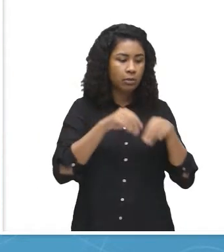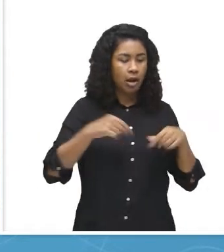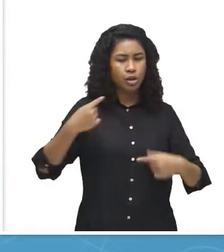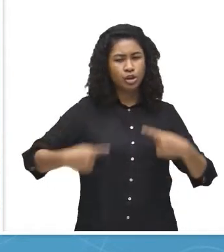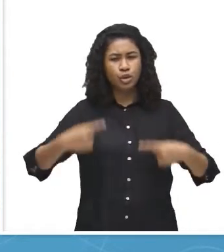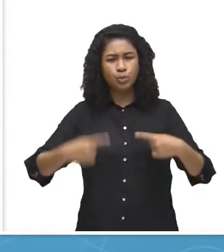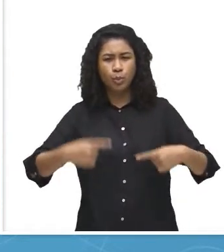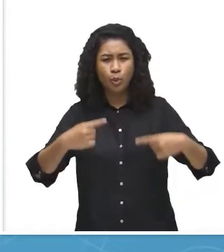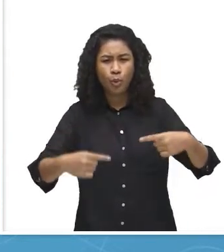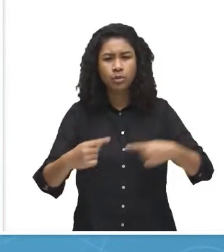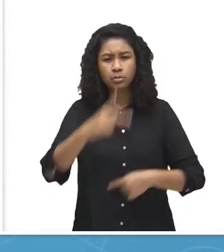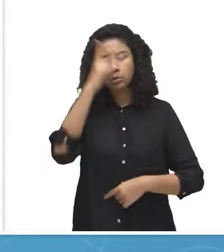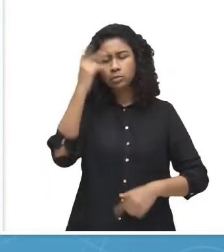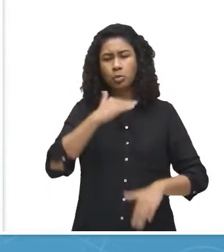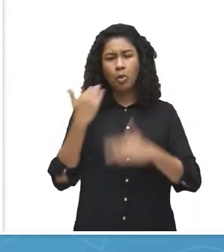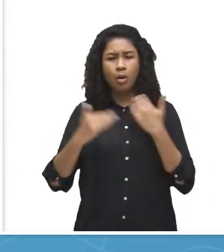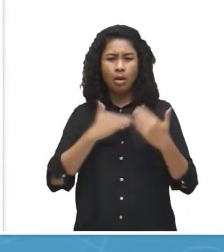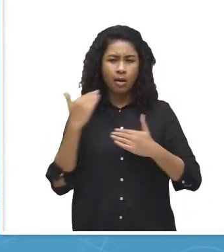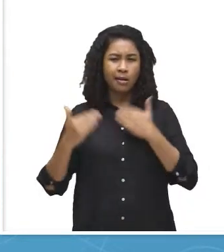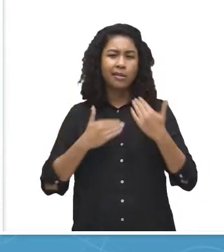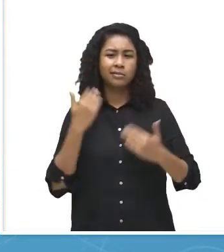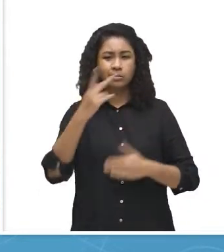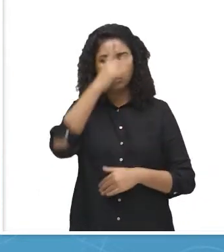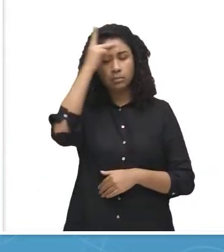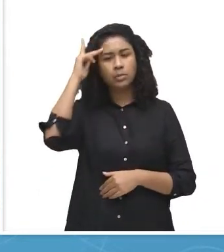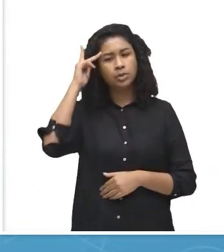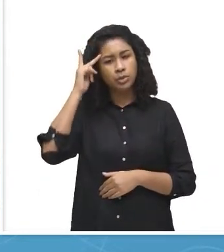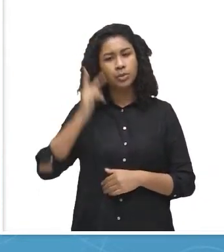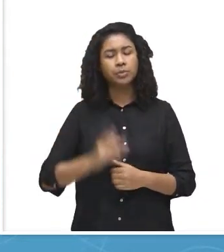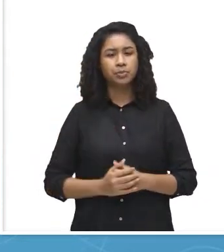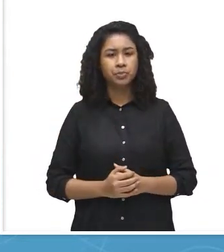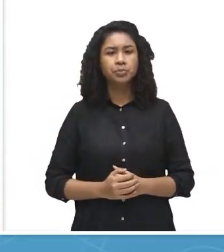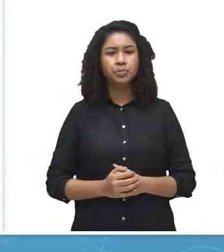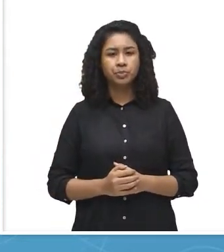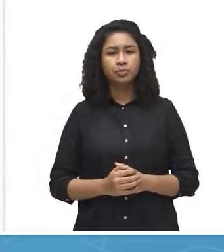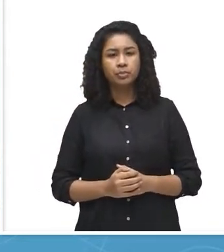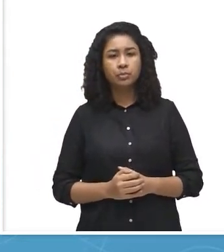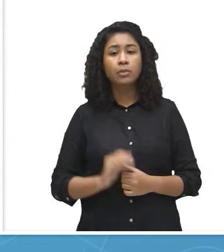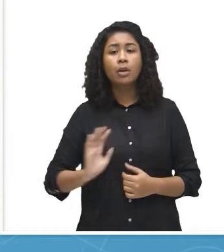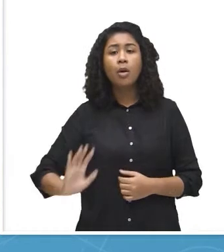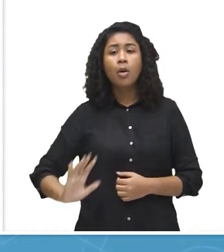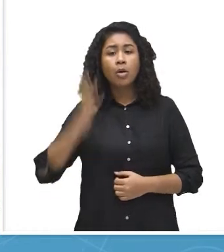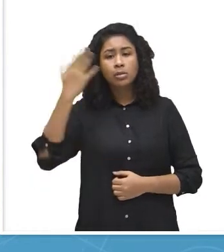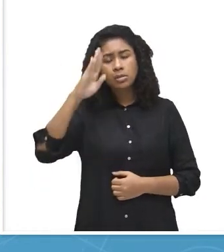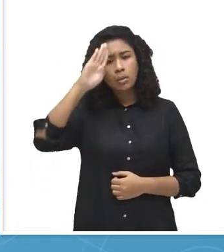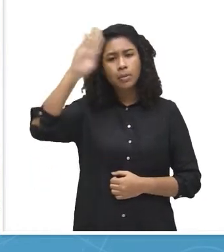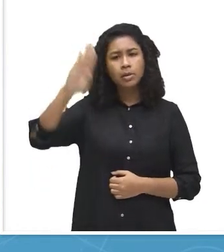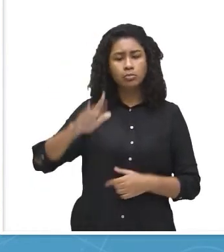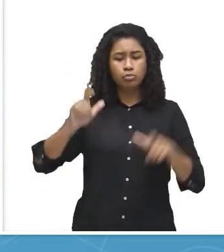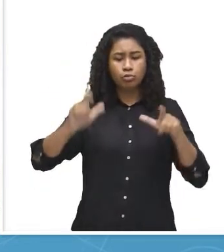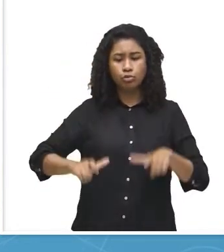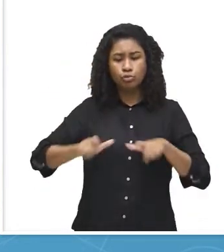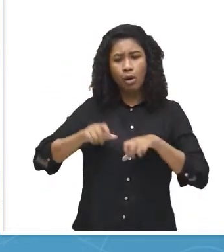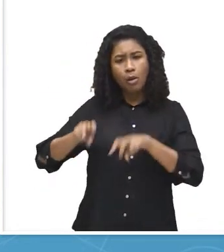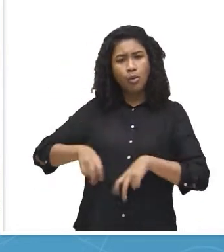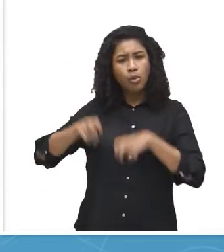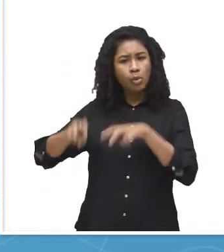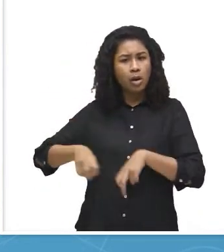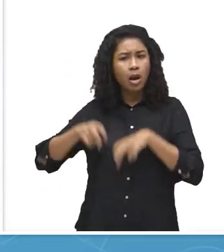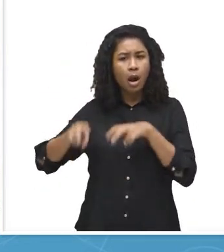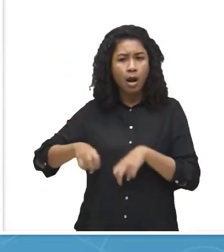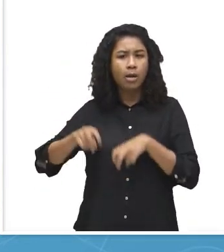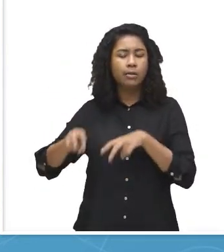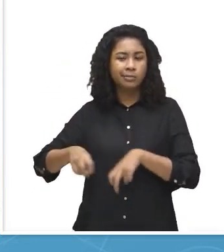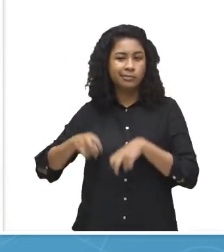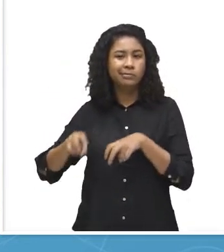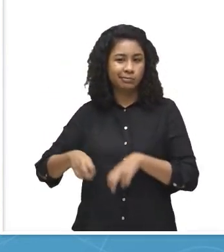de feridos. Essas batalhas ocorriam principalmente em áreas rurais e pouco habitadas. As